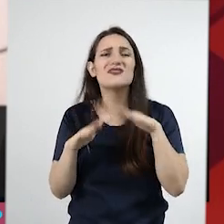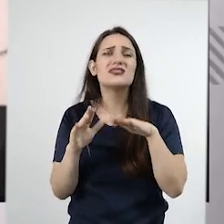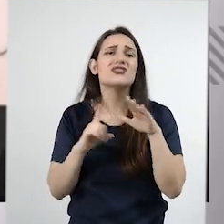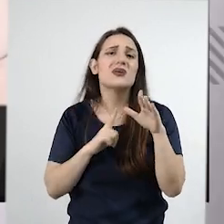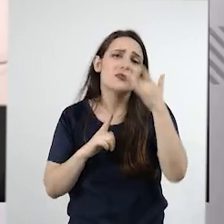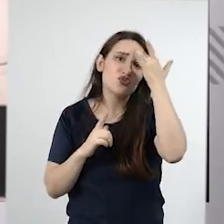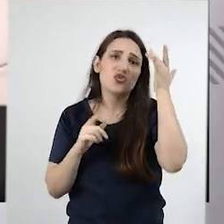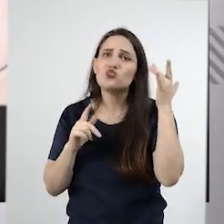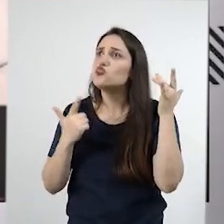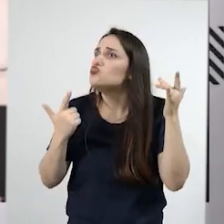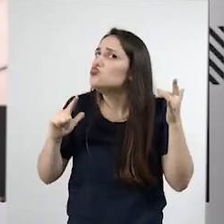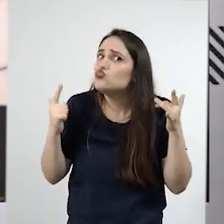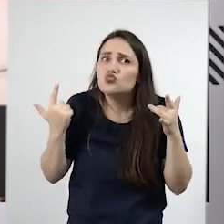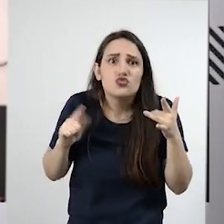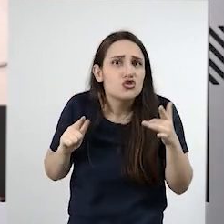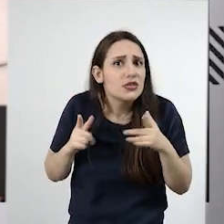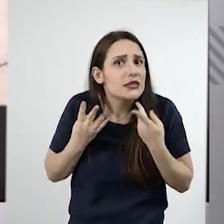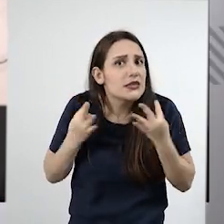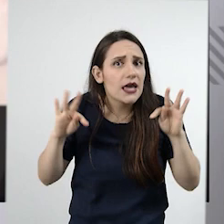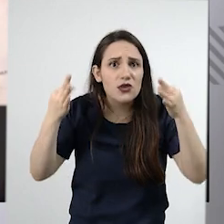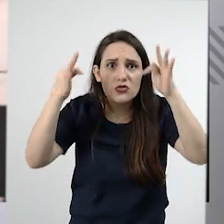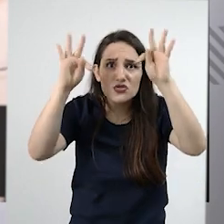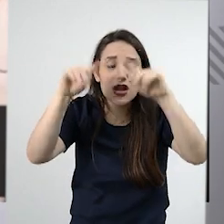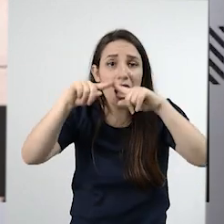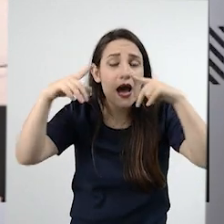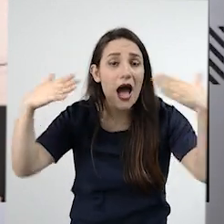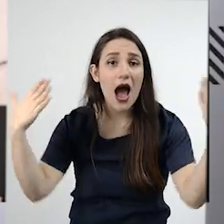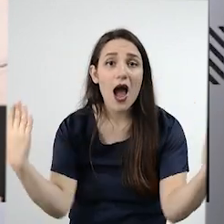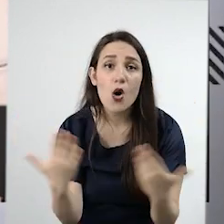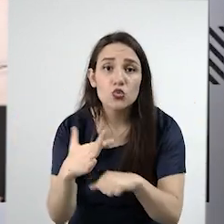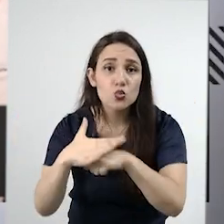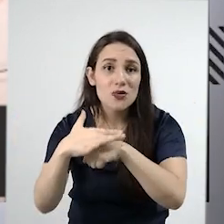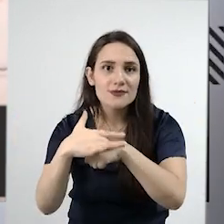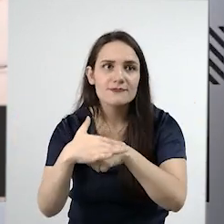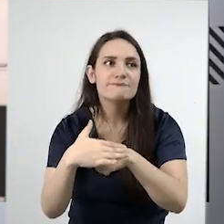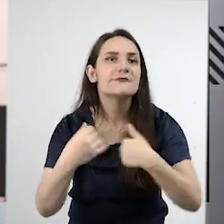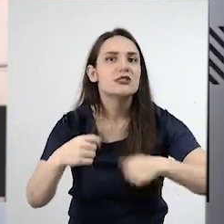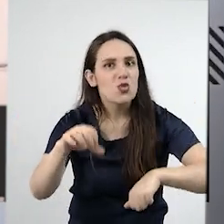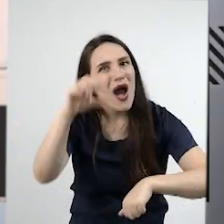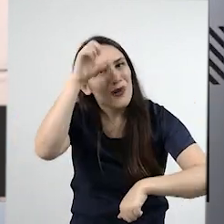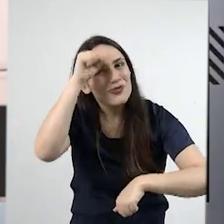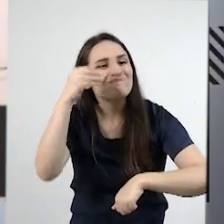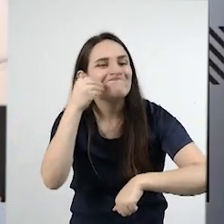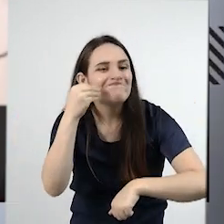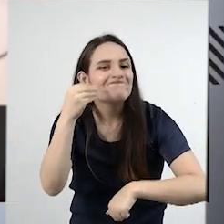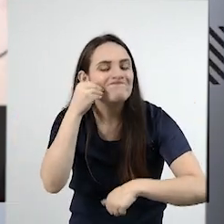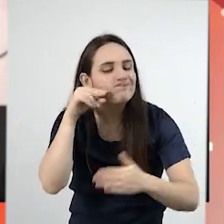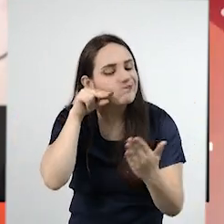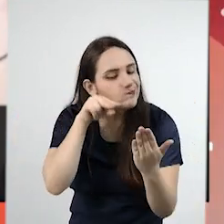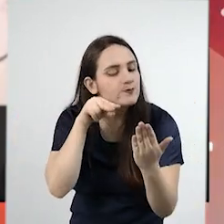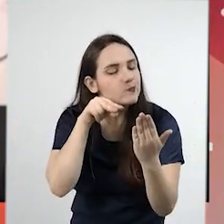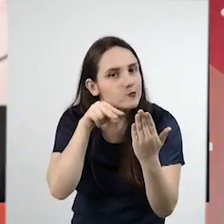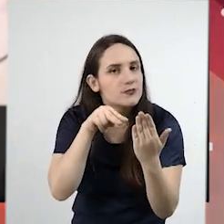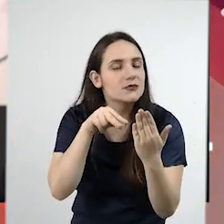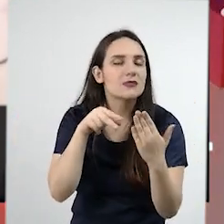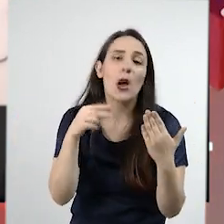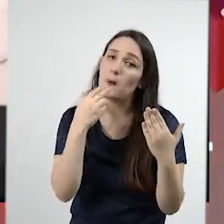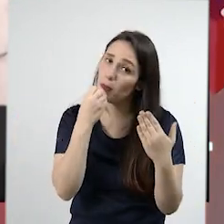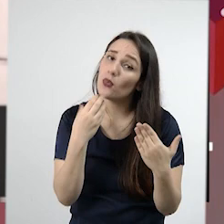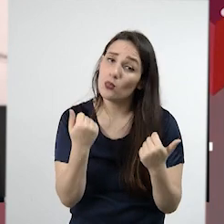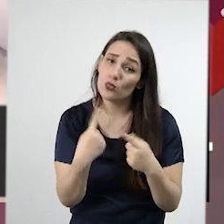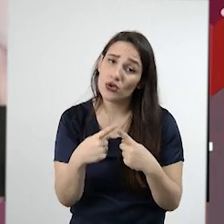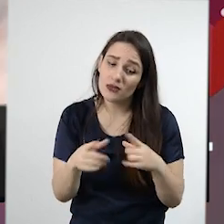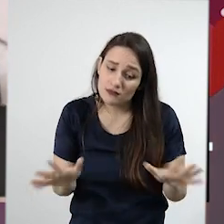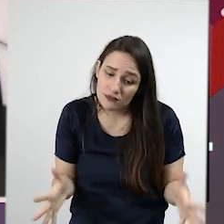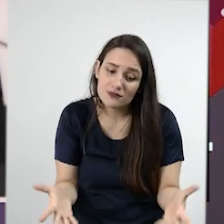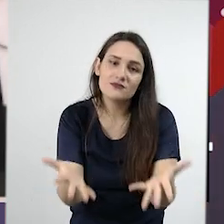tecnologias, nesse formato que a gente está tendo hoje, teve que aprender. Então, eu acho que o conhecimento, ele nunca